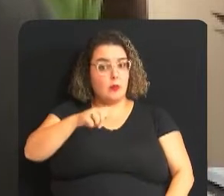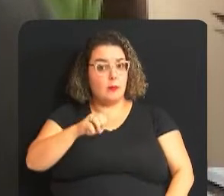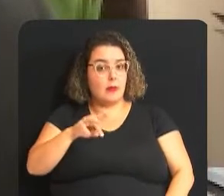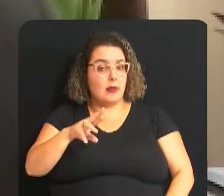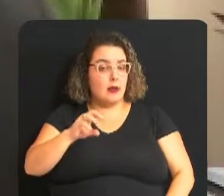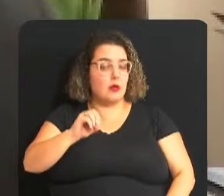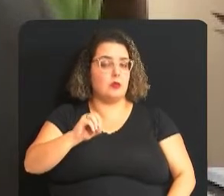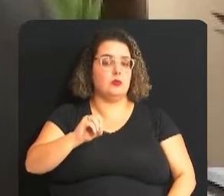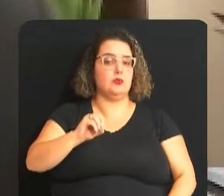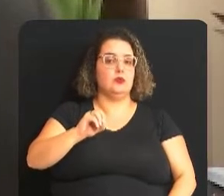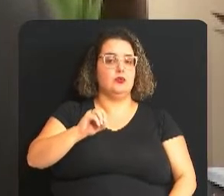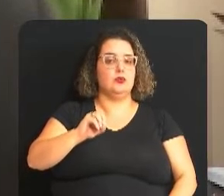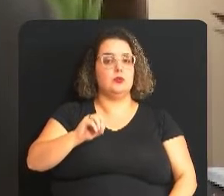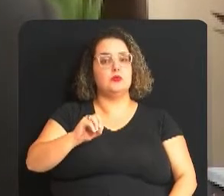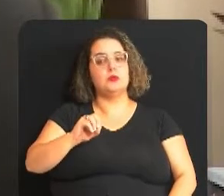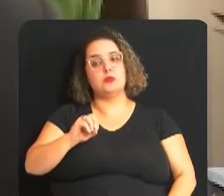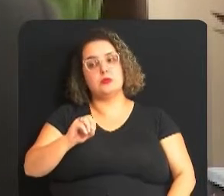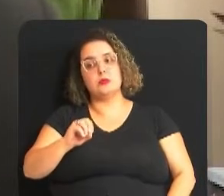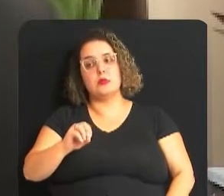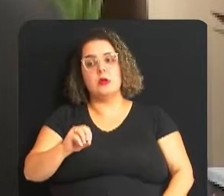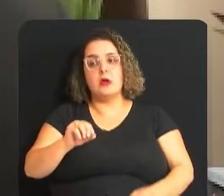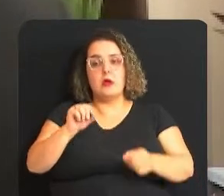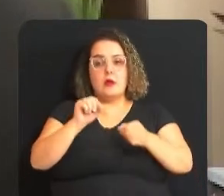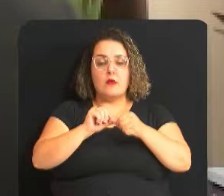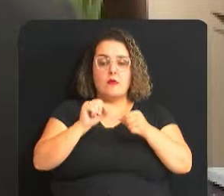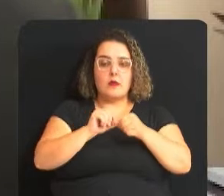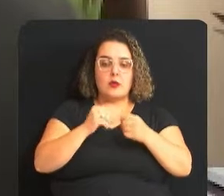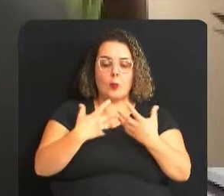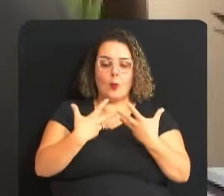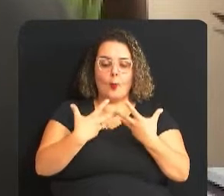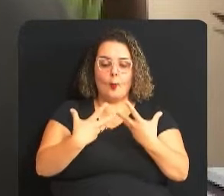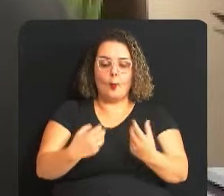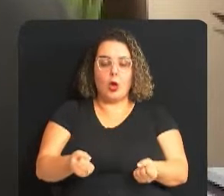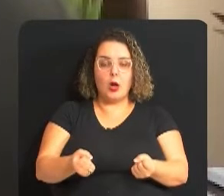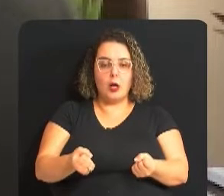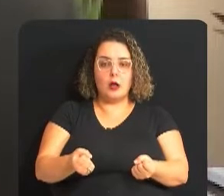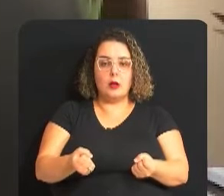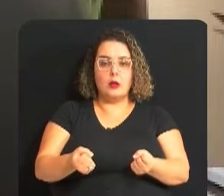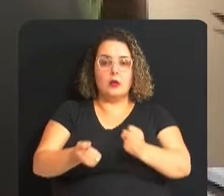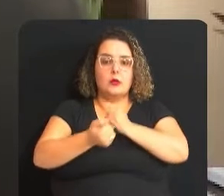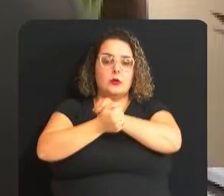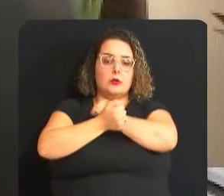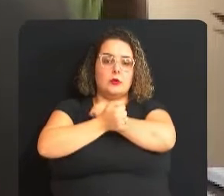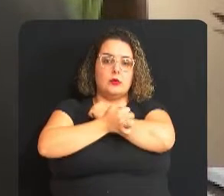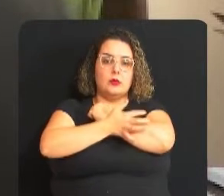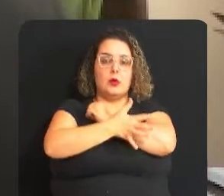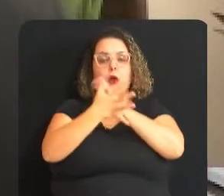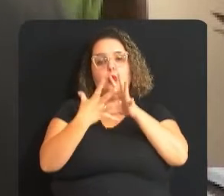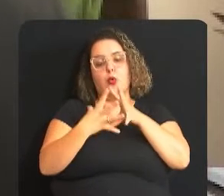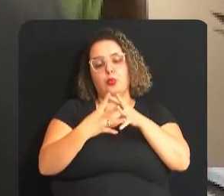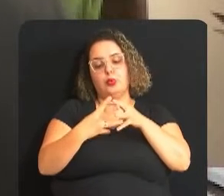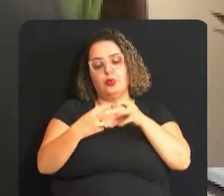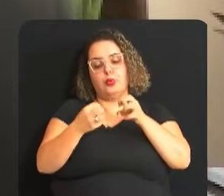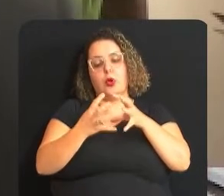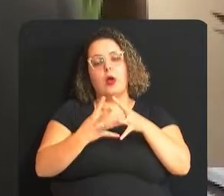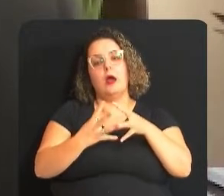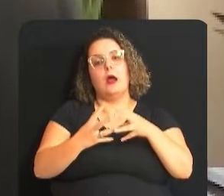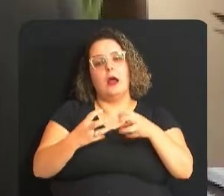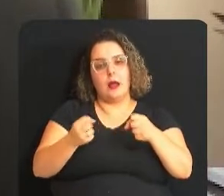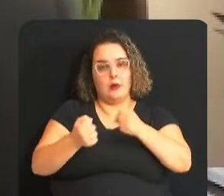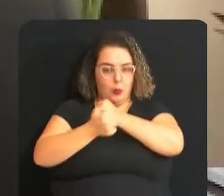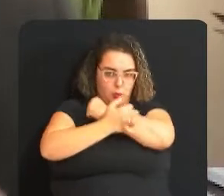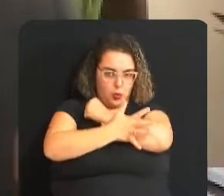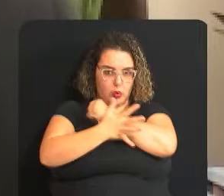intestino delgado, ele faz o máximo de absorção. E as fezes são cremosas, pastosas. Ainda não